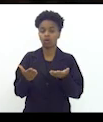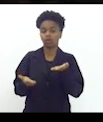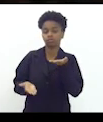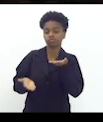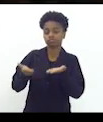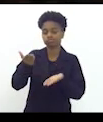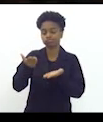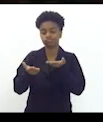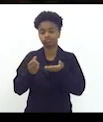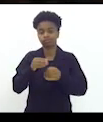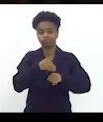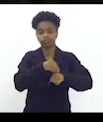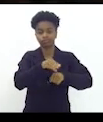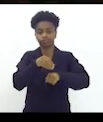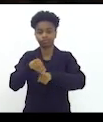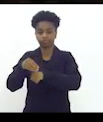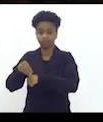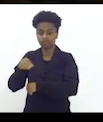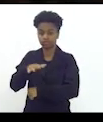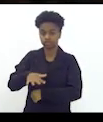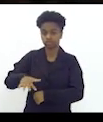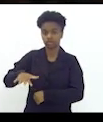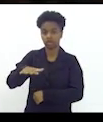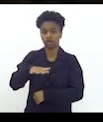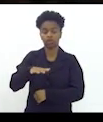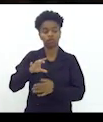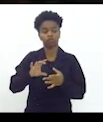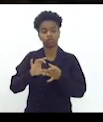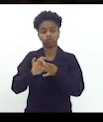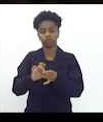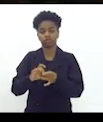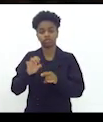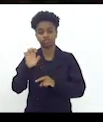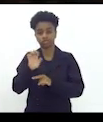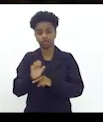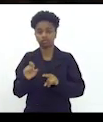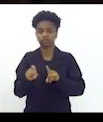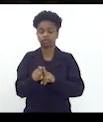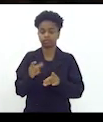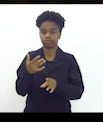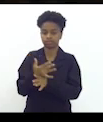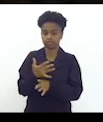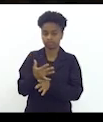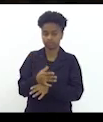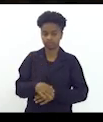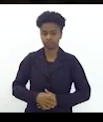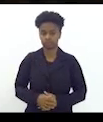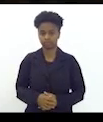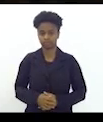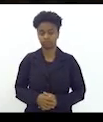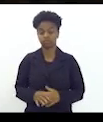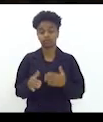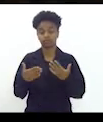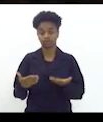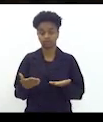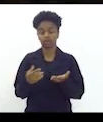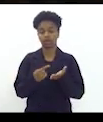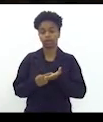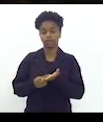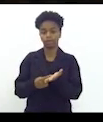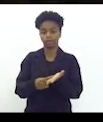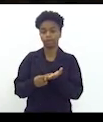repasses da alíquota geral a estados e municípios. Então, o Pacto